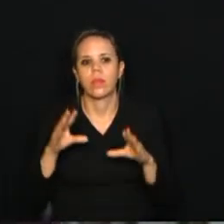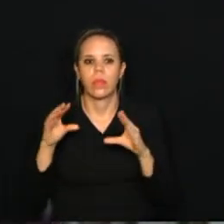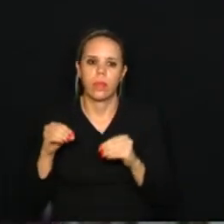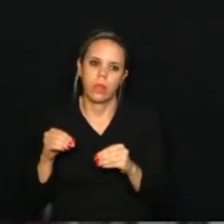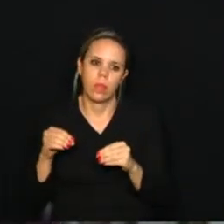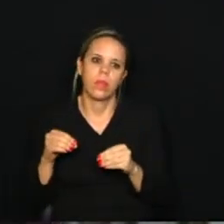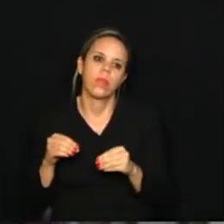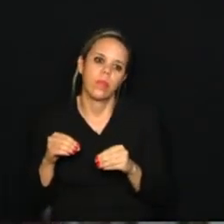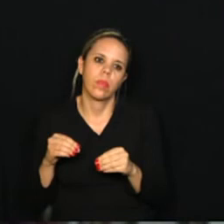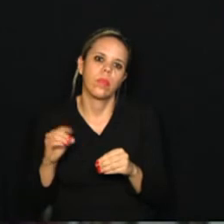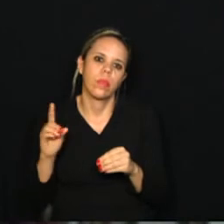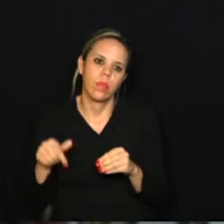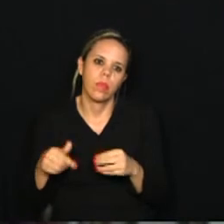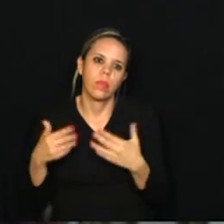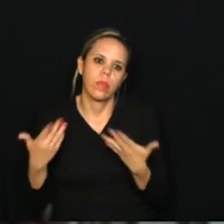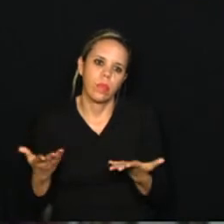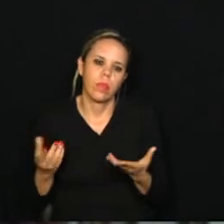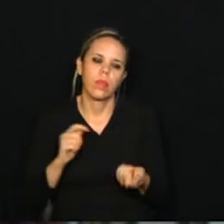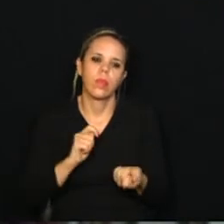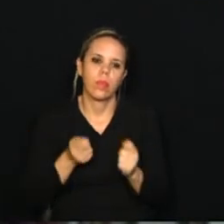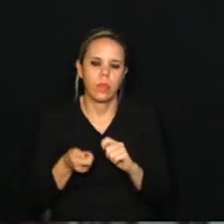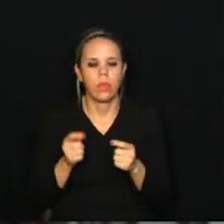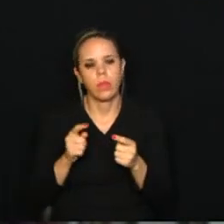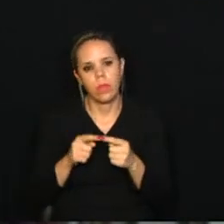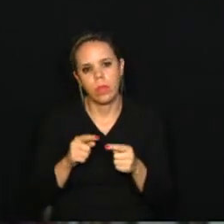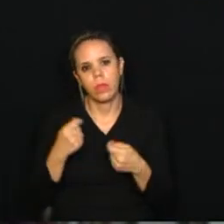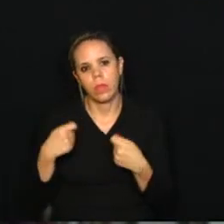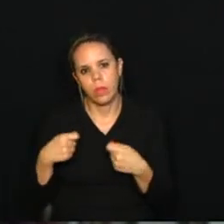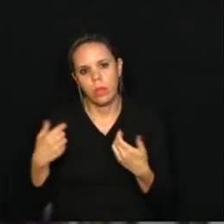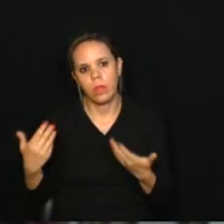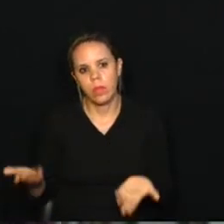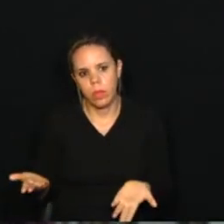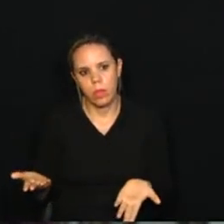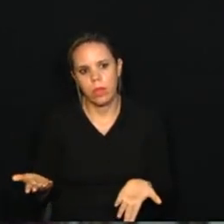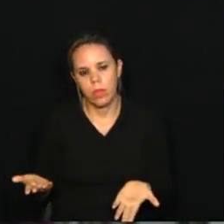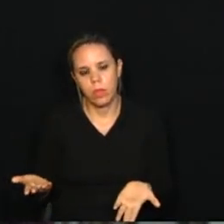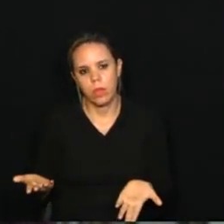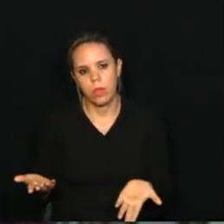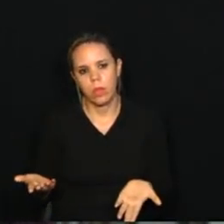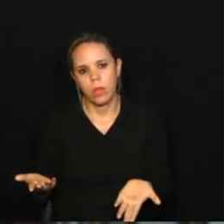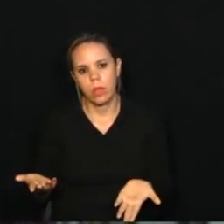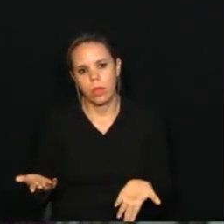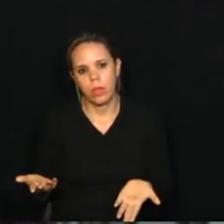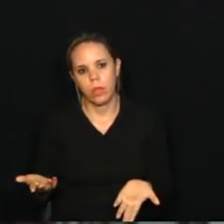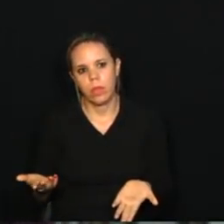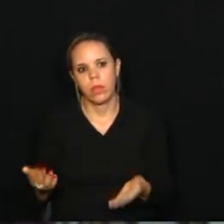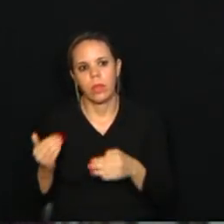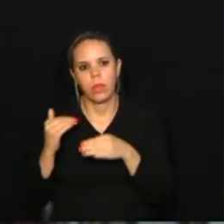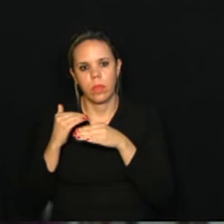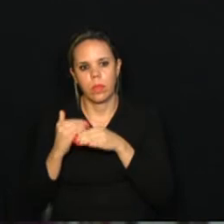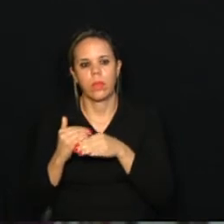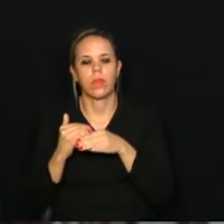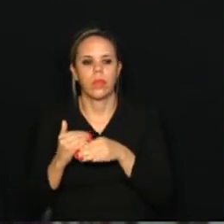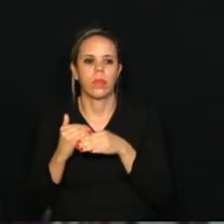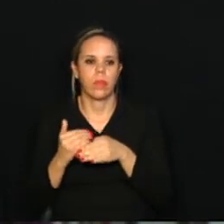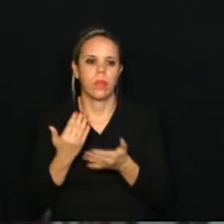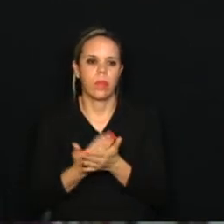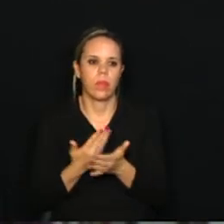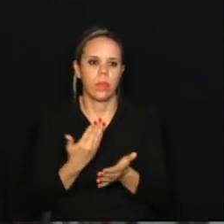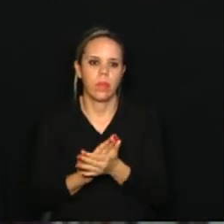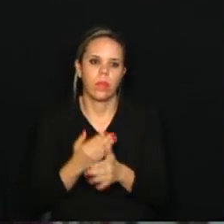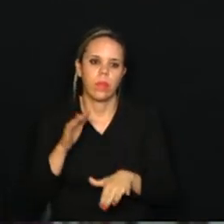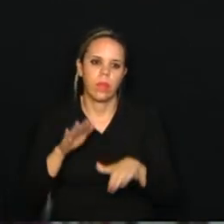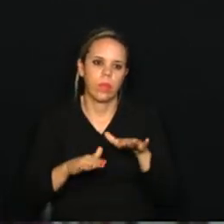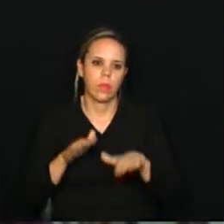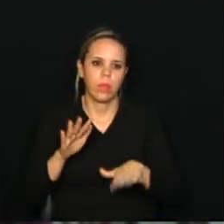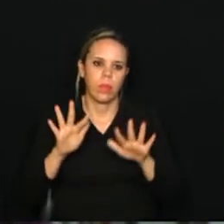noturnas são muito adequadas para quem precisa dessa compatibilização. Mas isso a partir